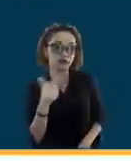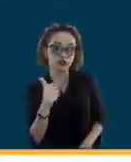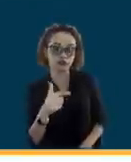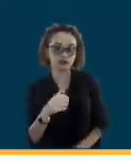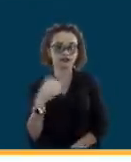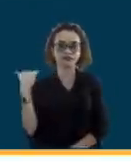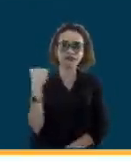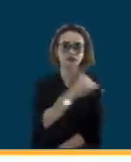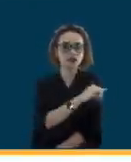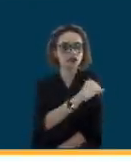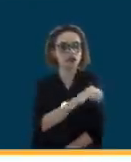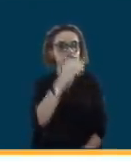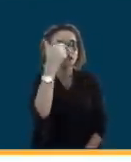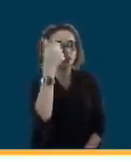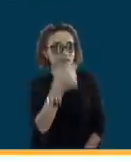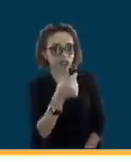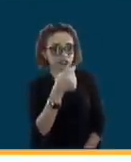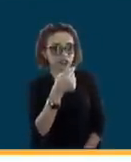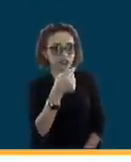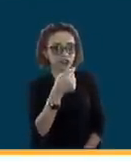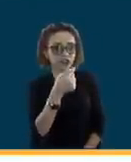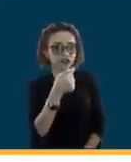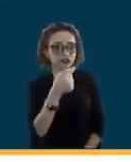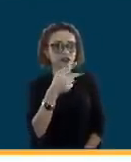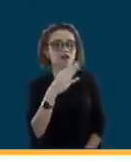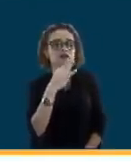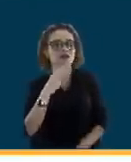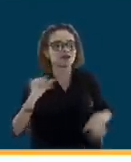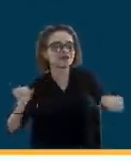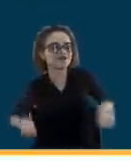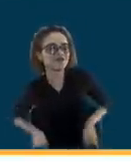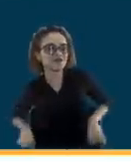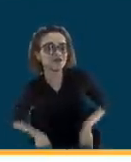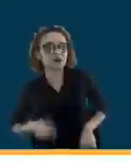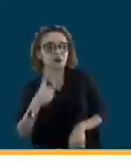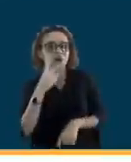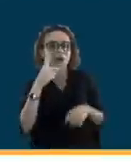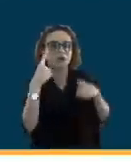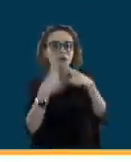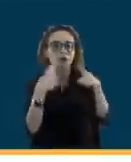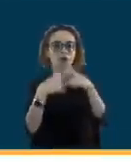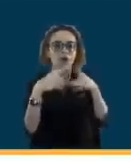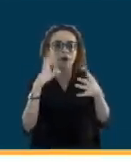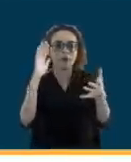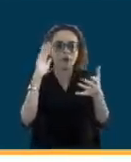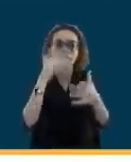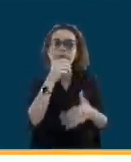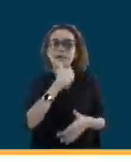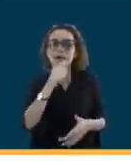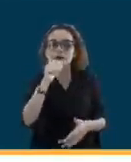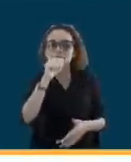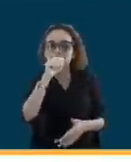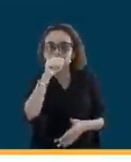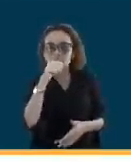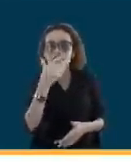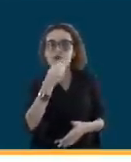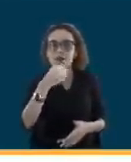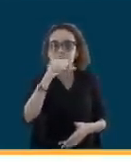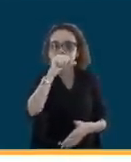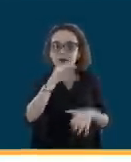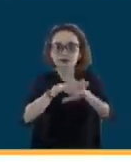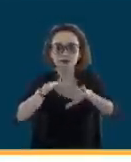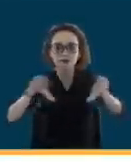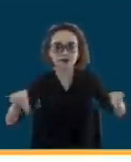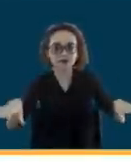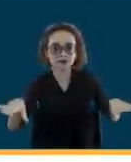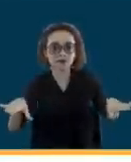dor e de sua mãe se separou. Bem cuidado por suas avós, rumo ao sonho caminhou,